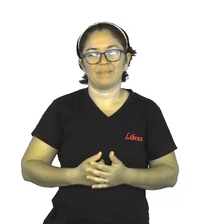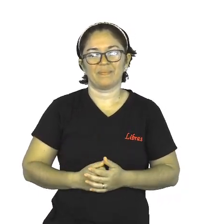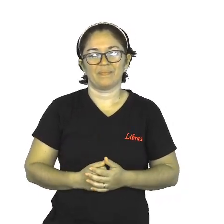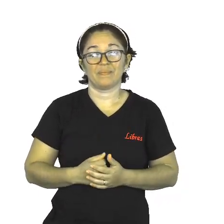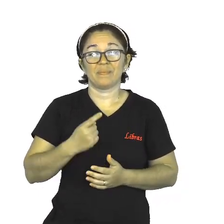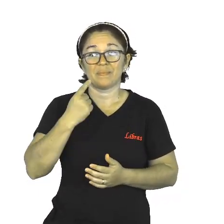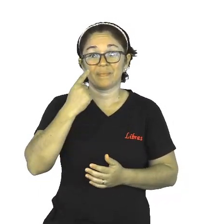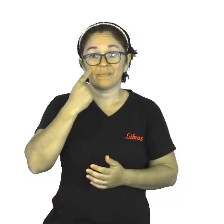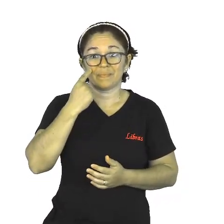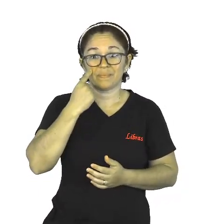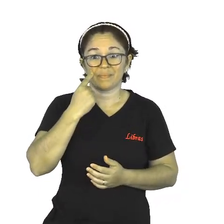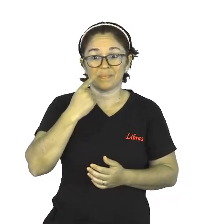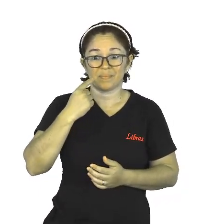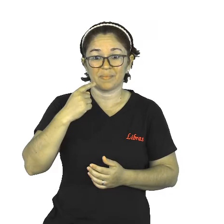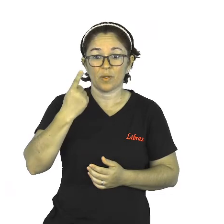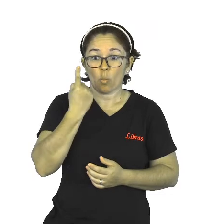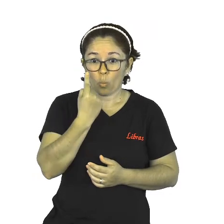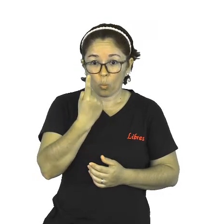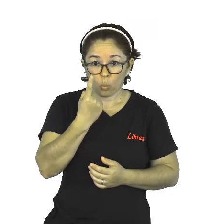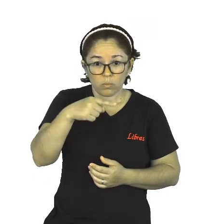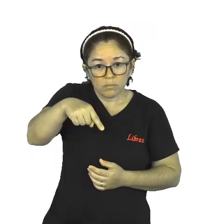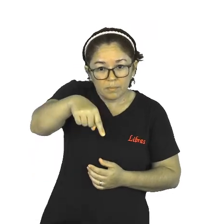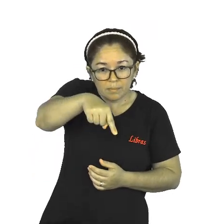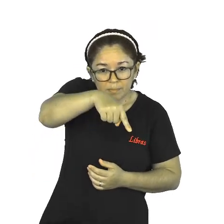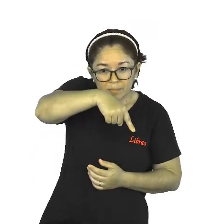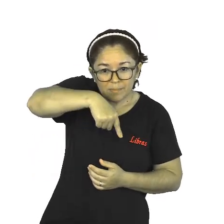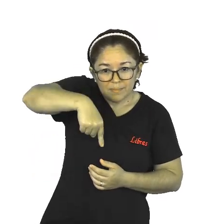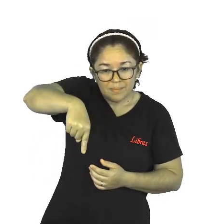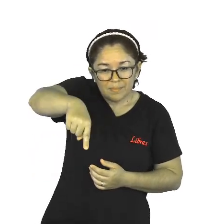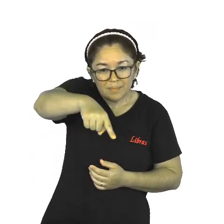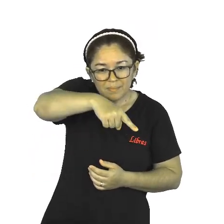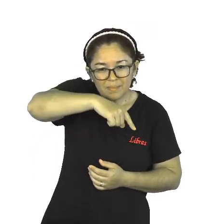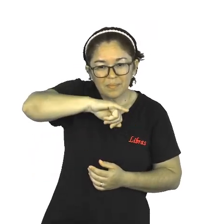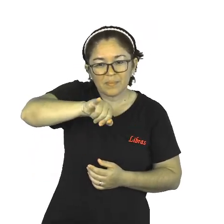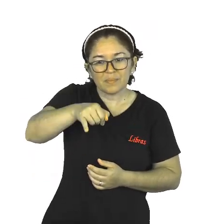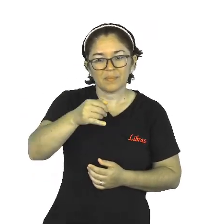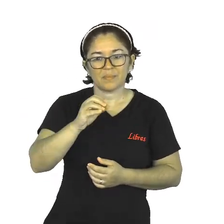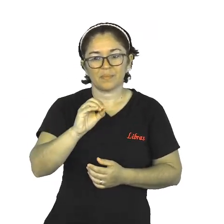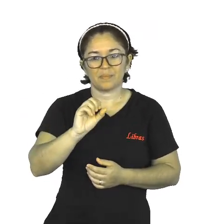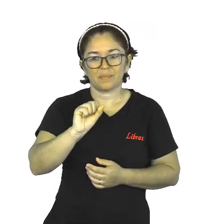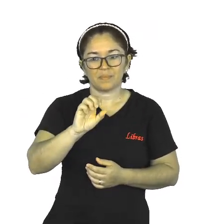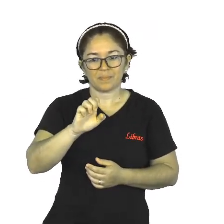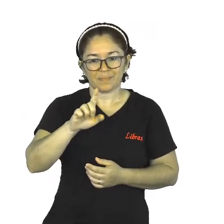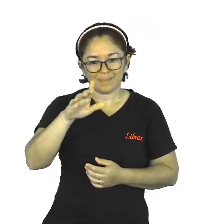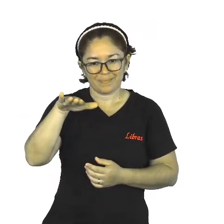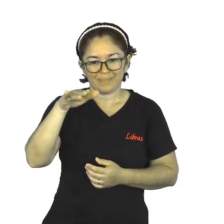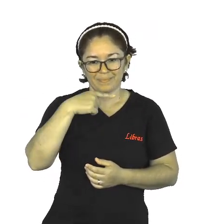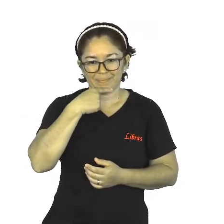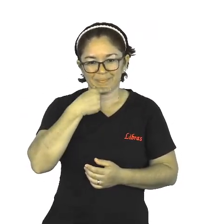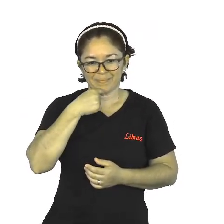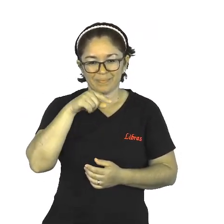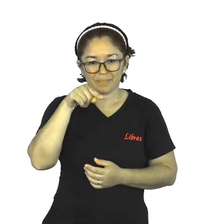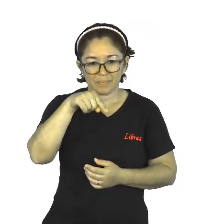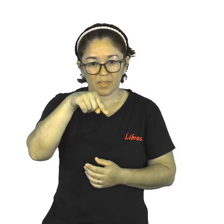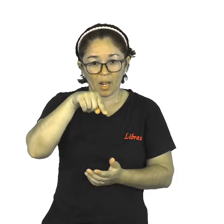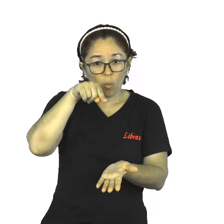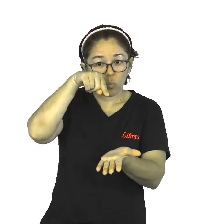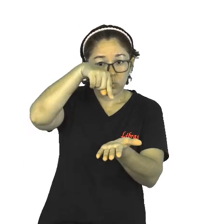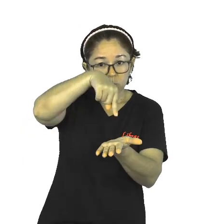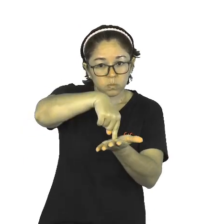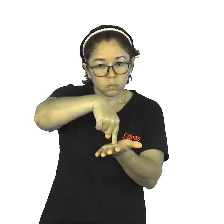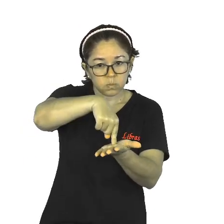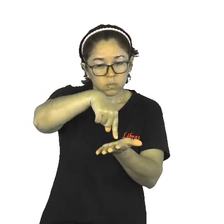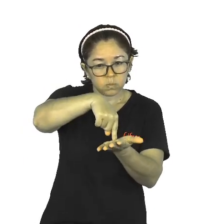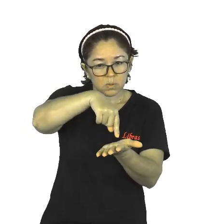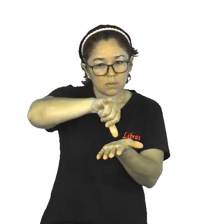ali um estudante. Esse estudante é o José e ele vai ser o nosso ponto de referência